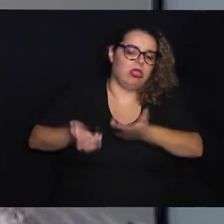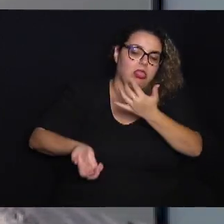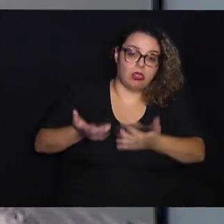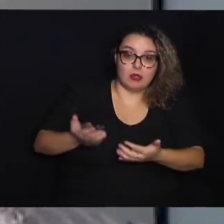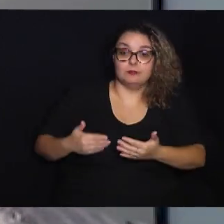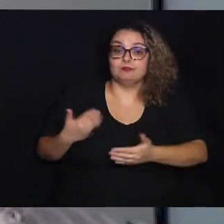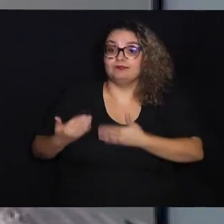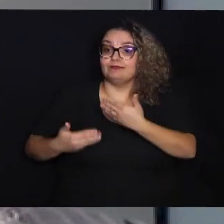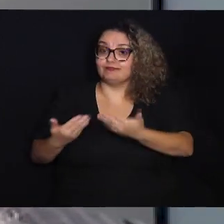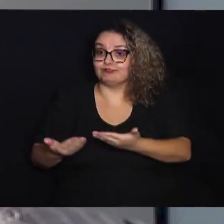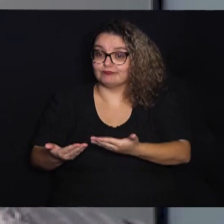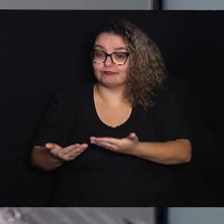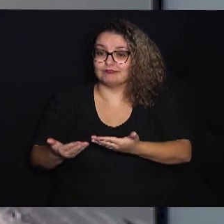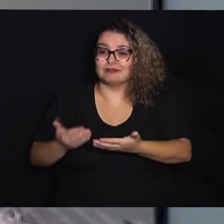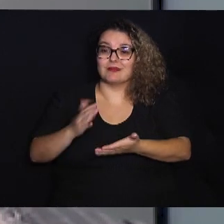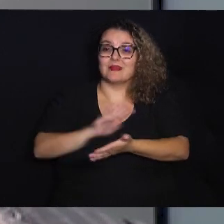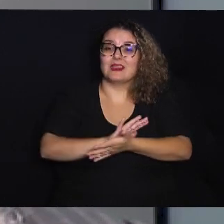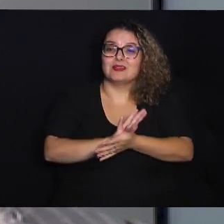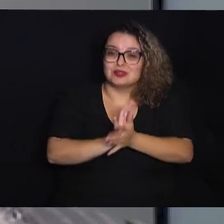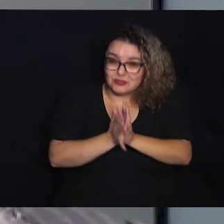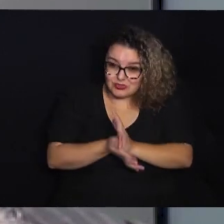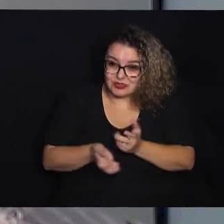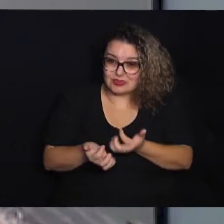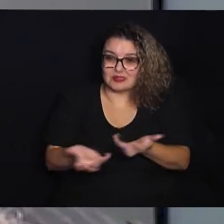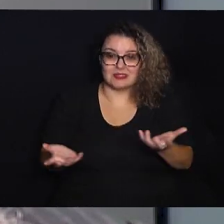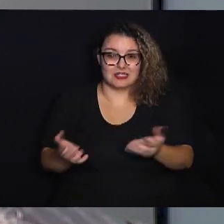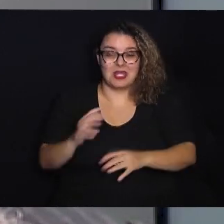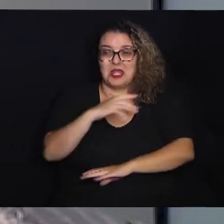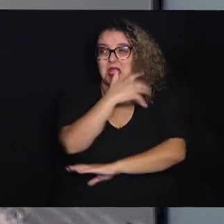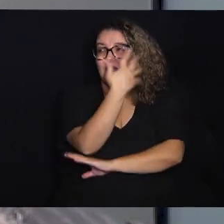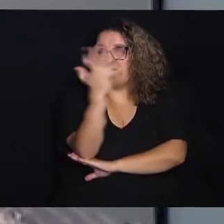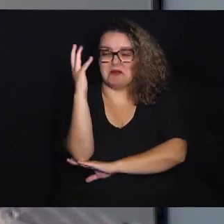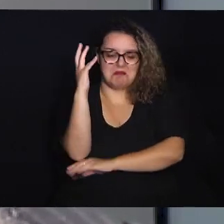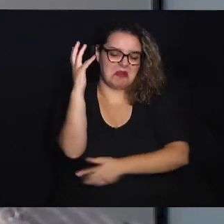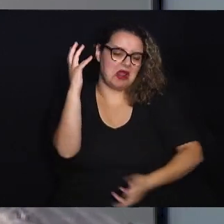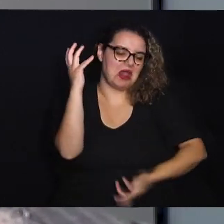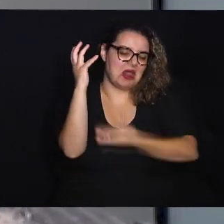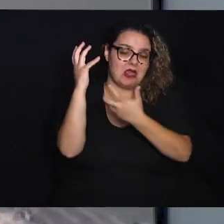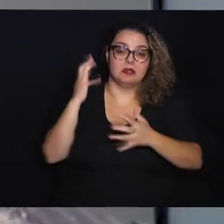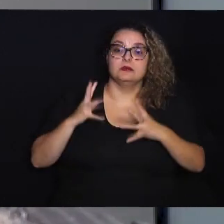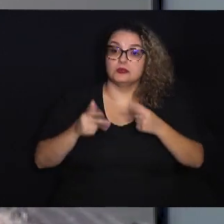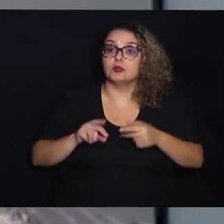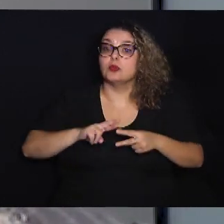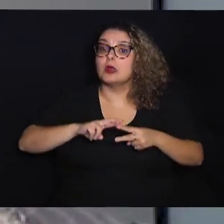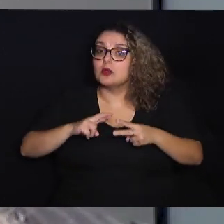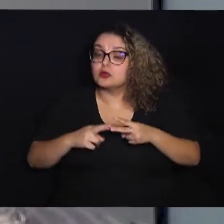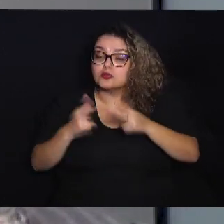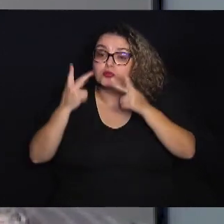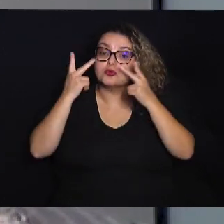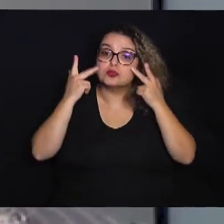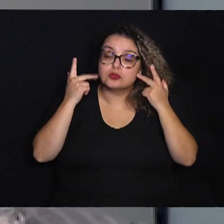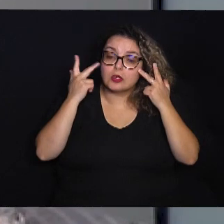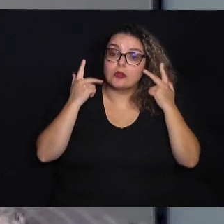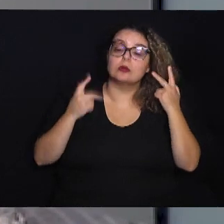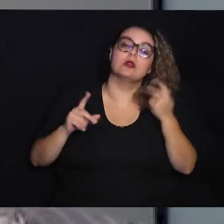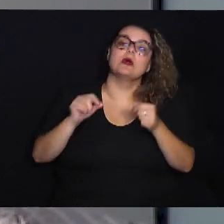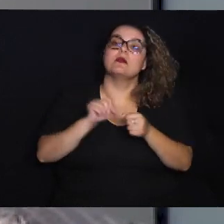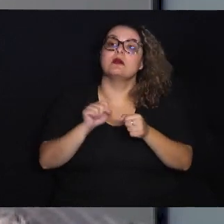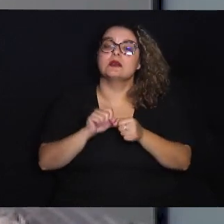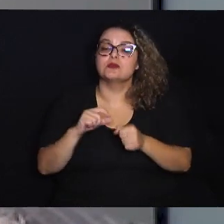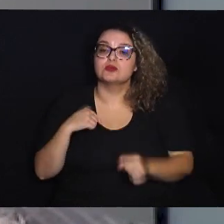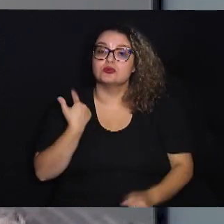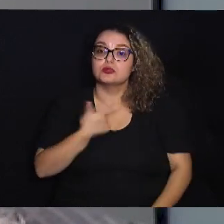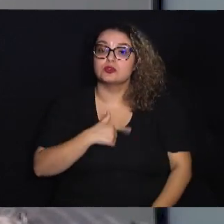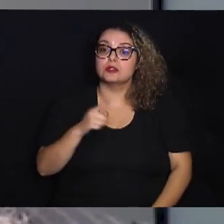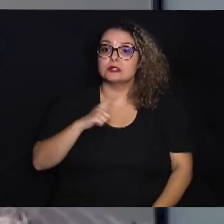Então, esse processo de eliminar a vegetação, sobretudo árvores, e todo esse recurso natural, ele faz com que a